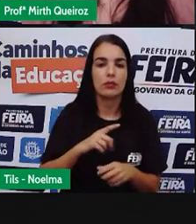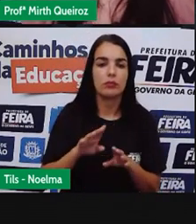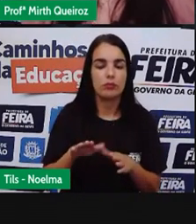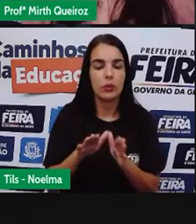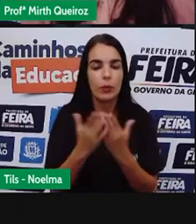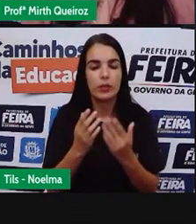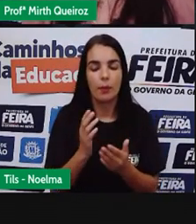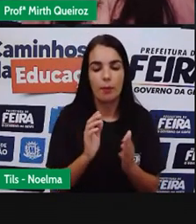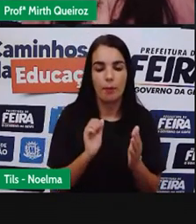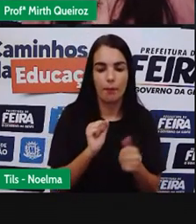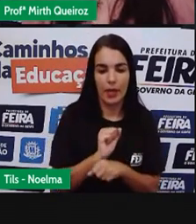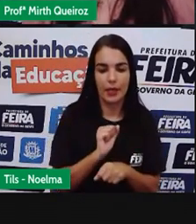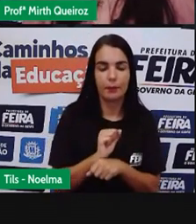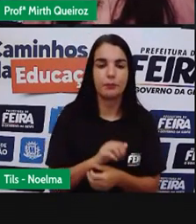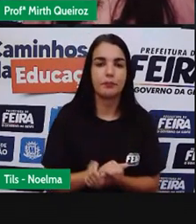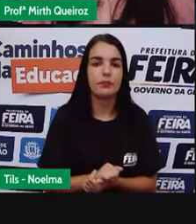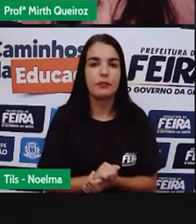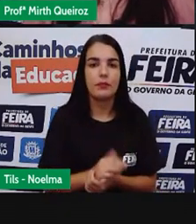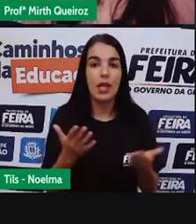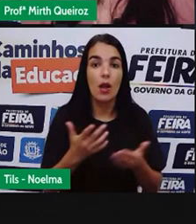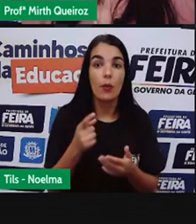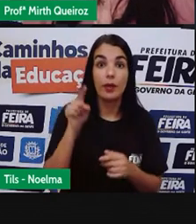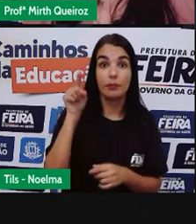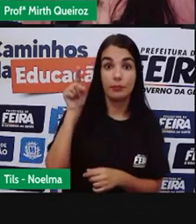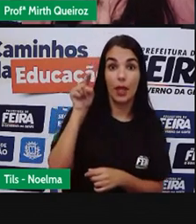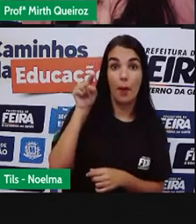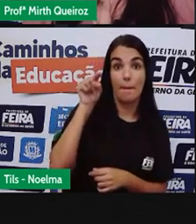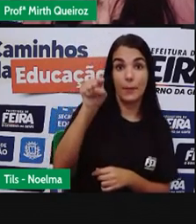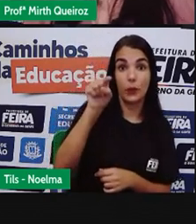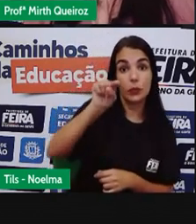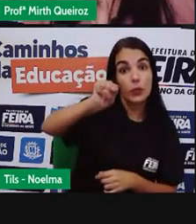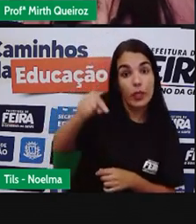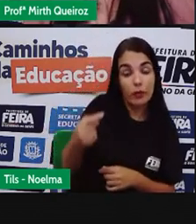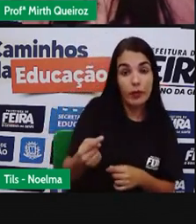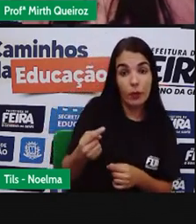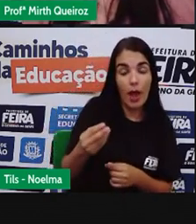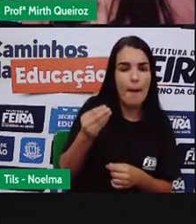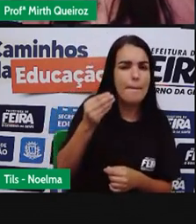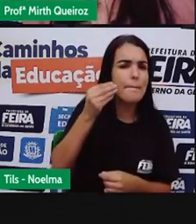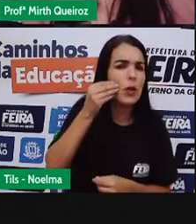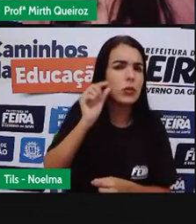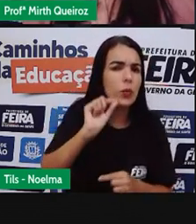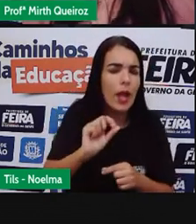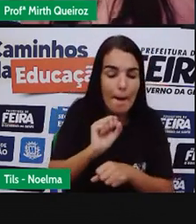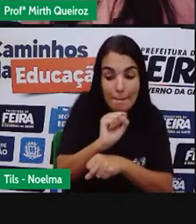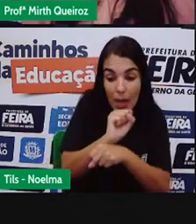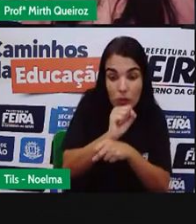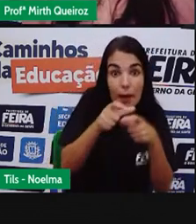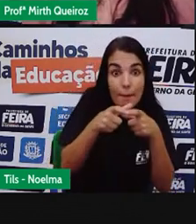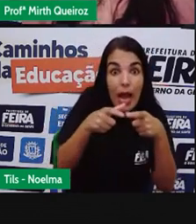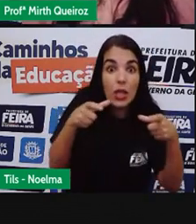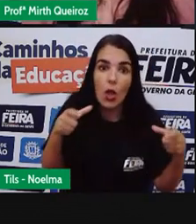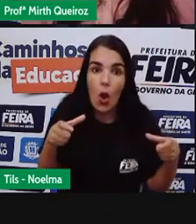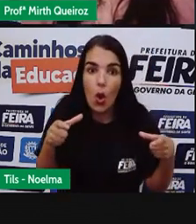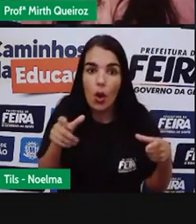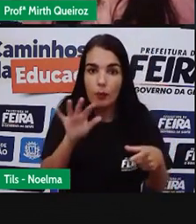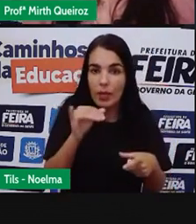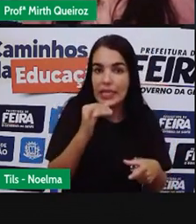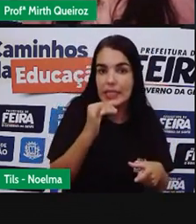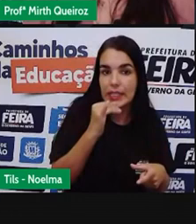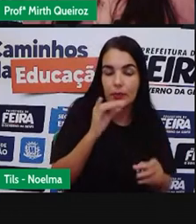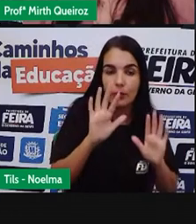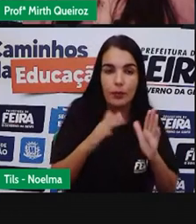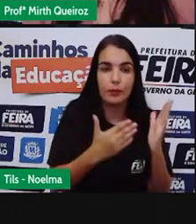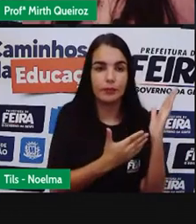fala. O ponto e vírgula, ele indica uma pausa maior do que a vírgula. É, por